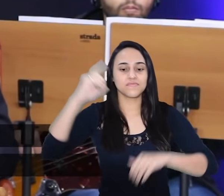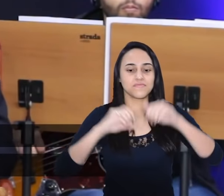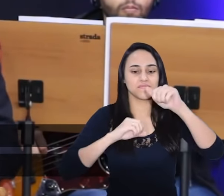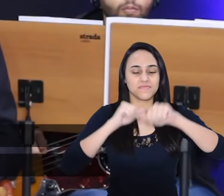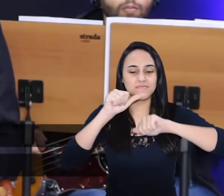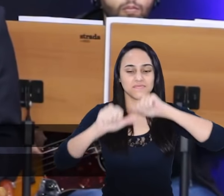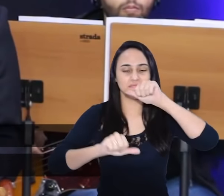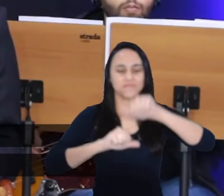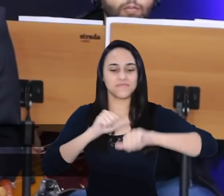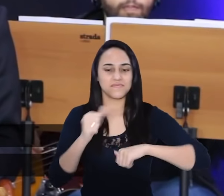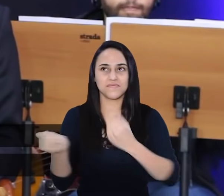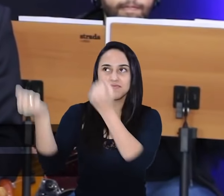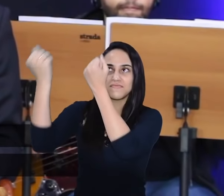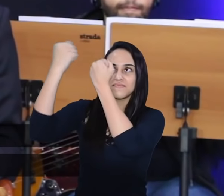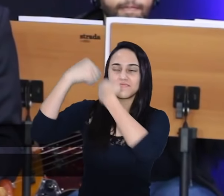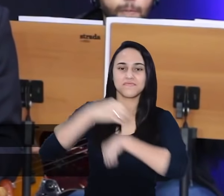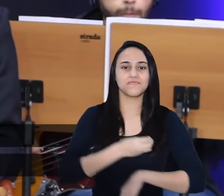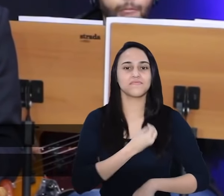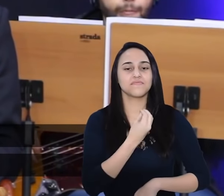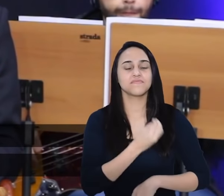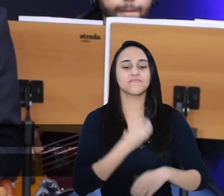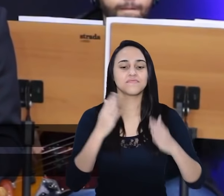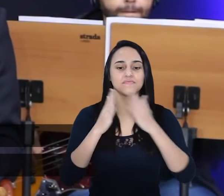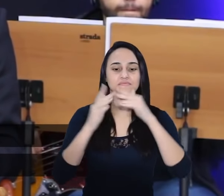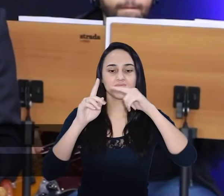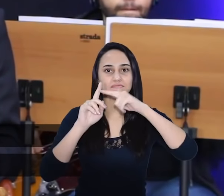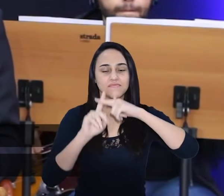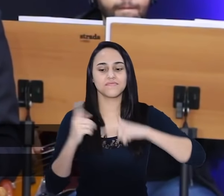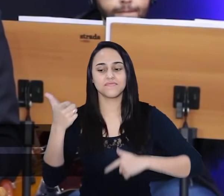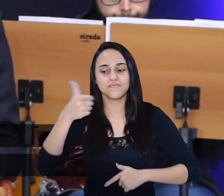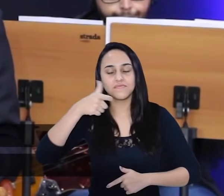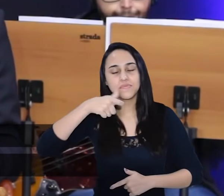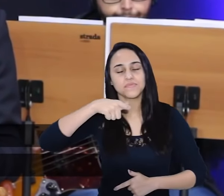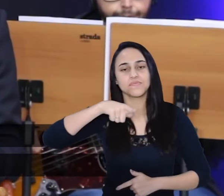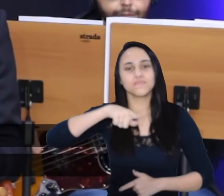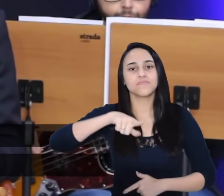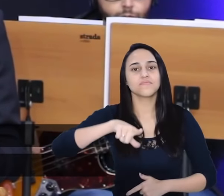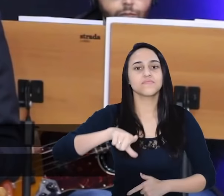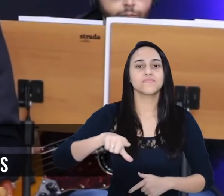Deus, reaviva a tua igreja de novo,